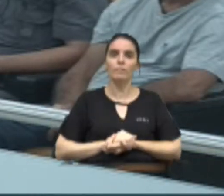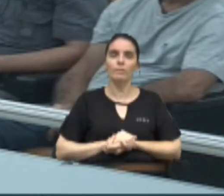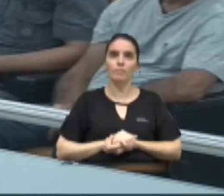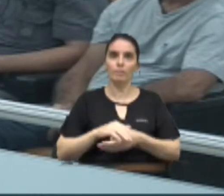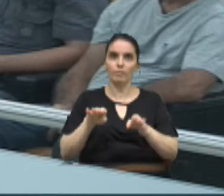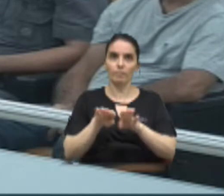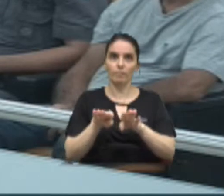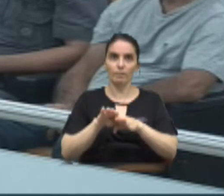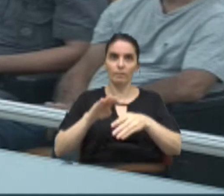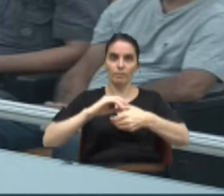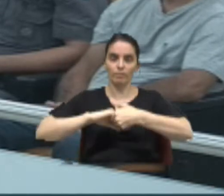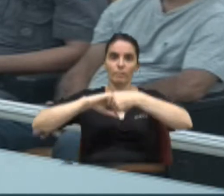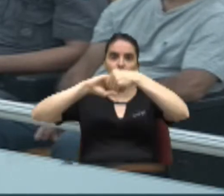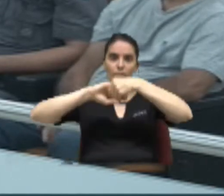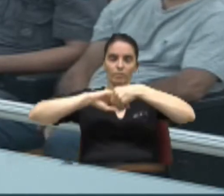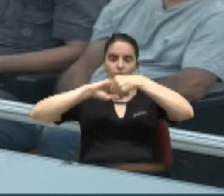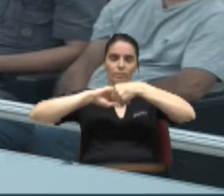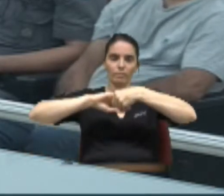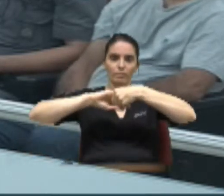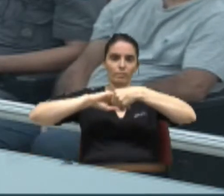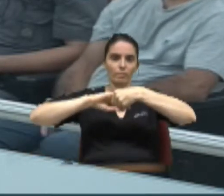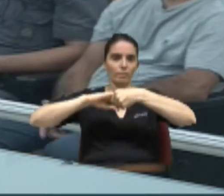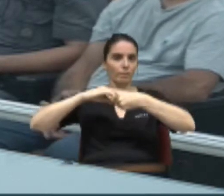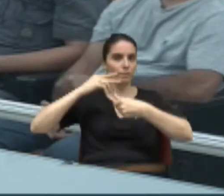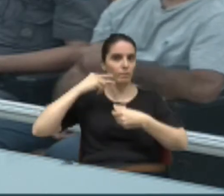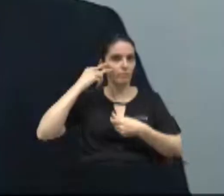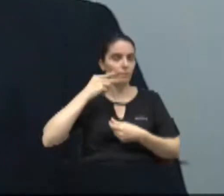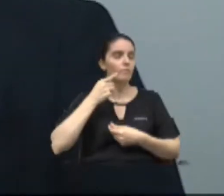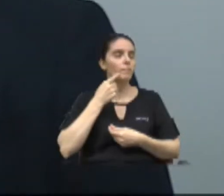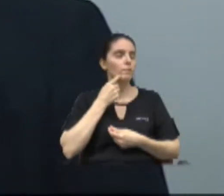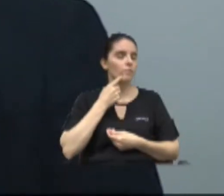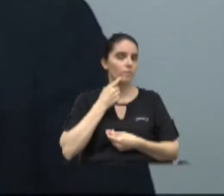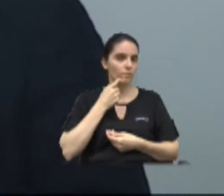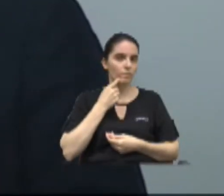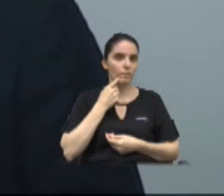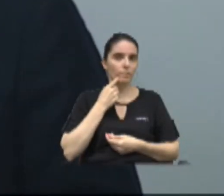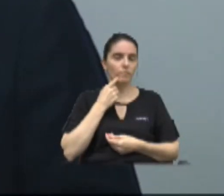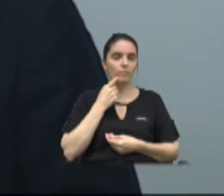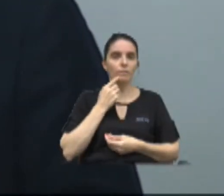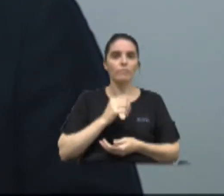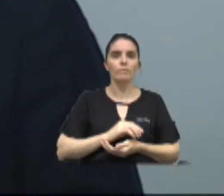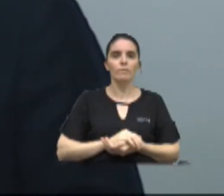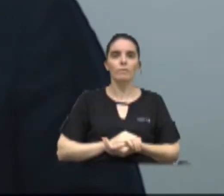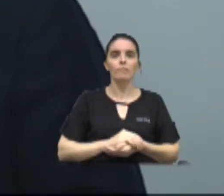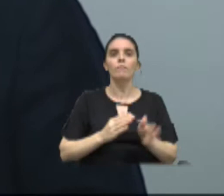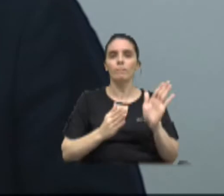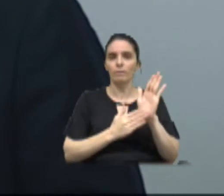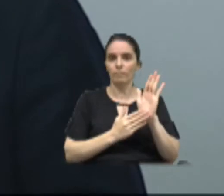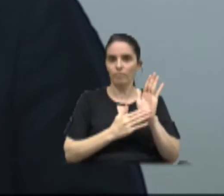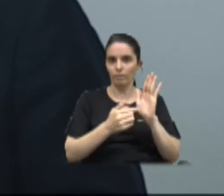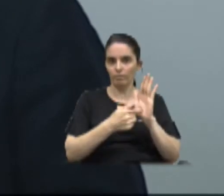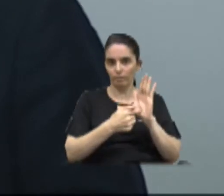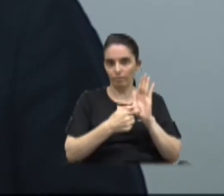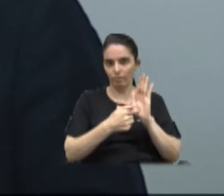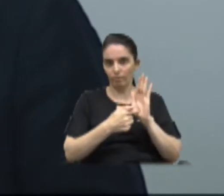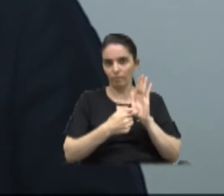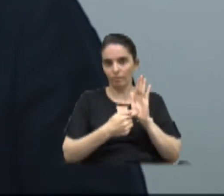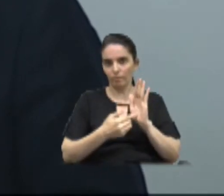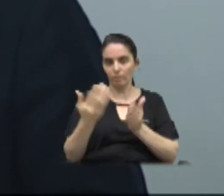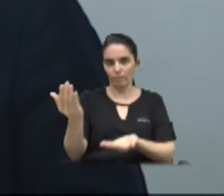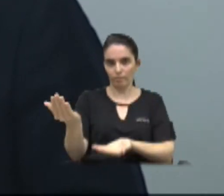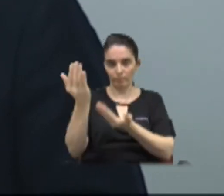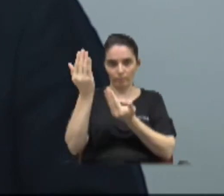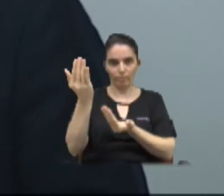também parabenizar o vereador Cleiton pela propositura da homenagem,